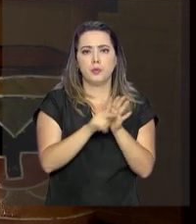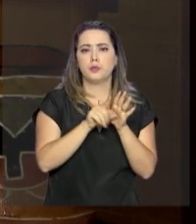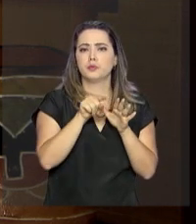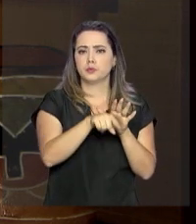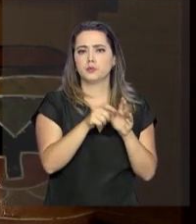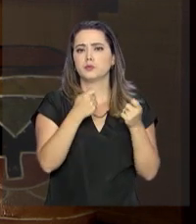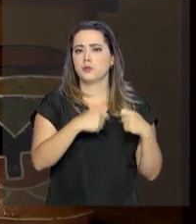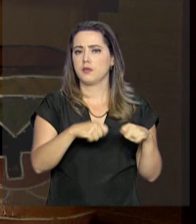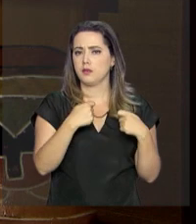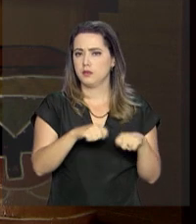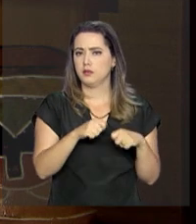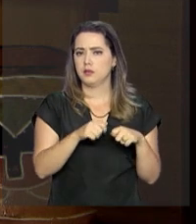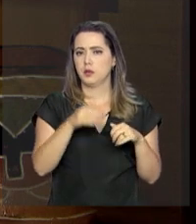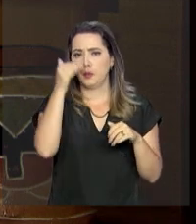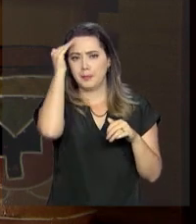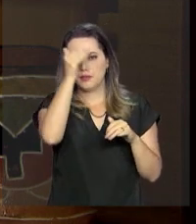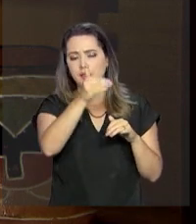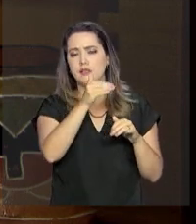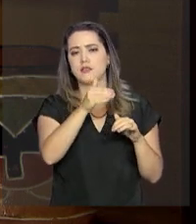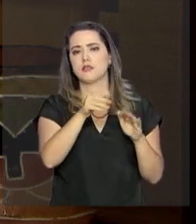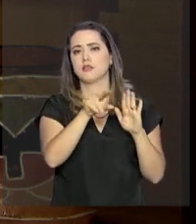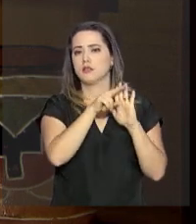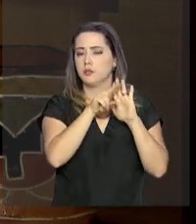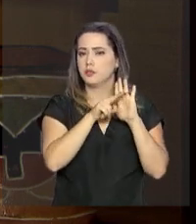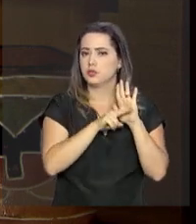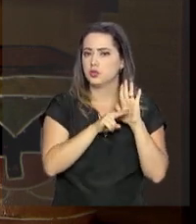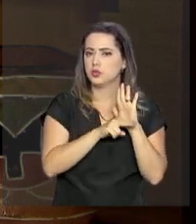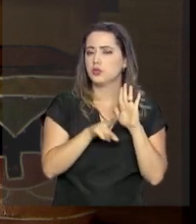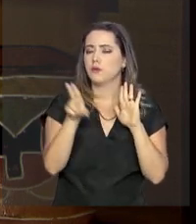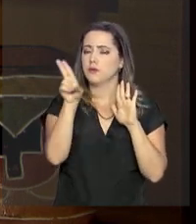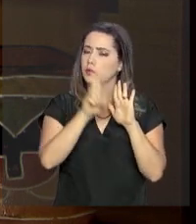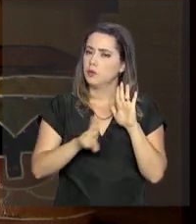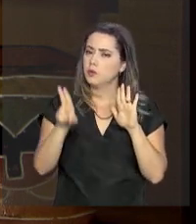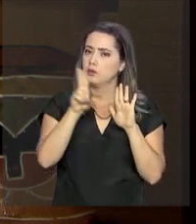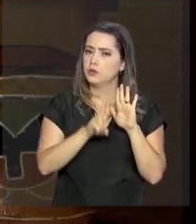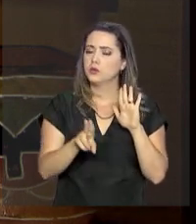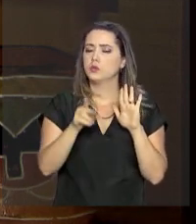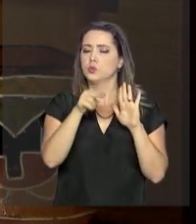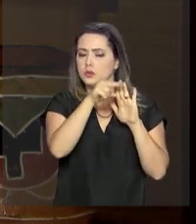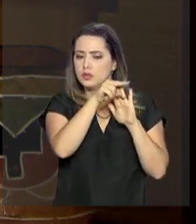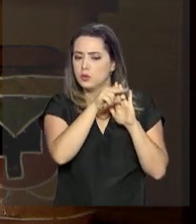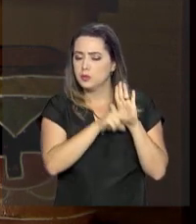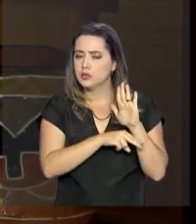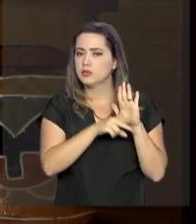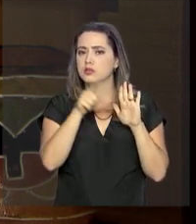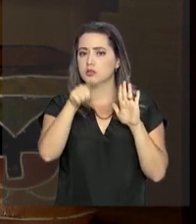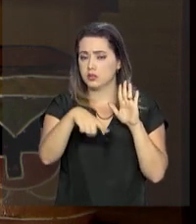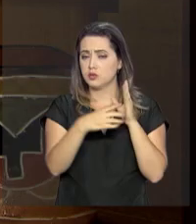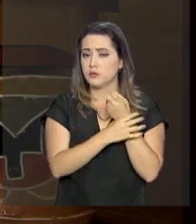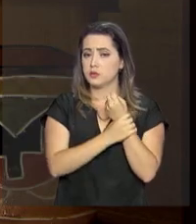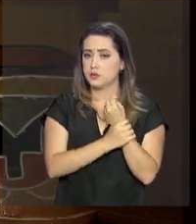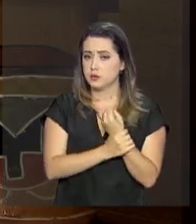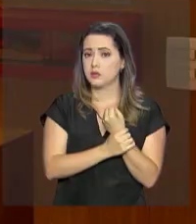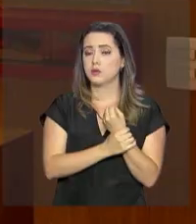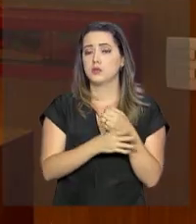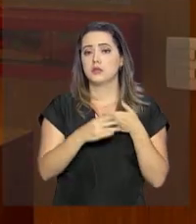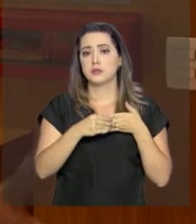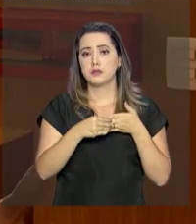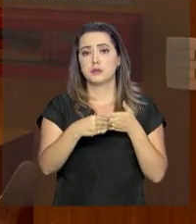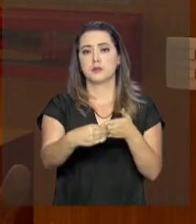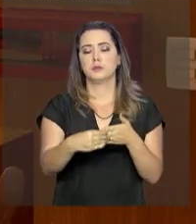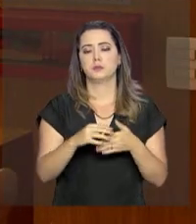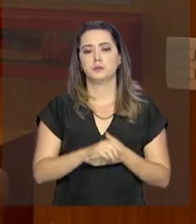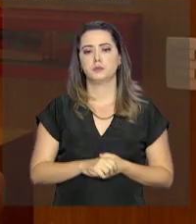elas atendam os prefeitos ou seja usem é a normatização como forma de segurança inclusive guia o